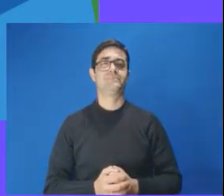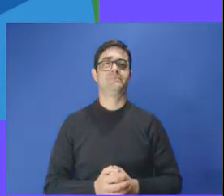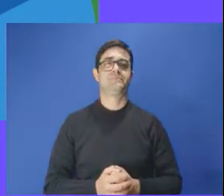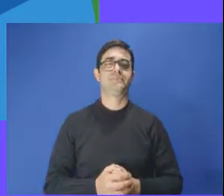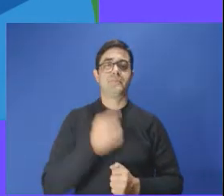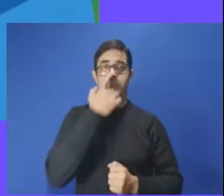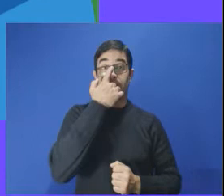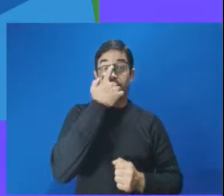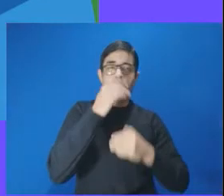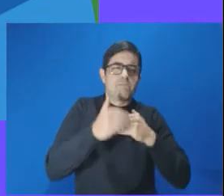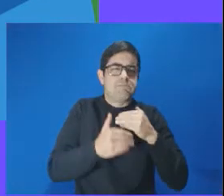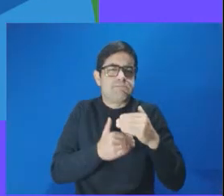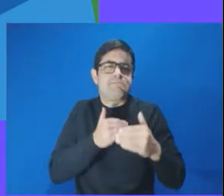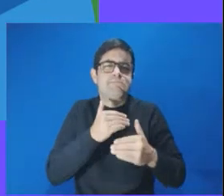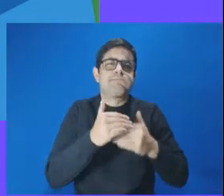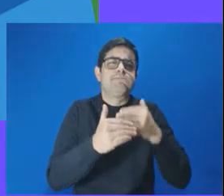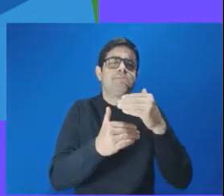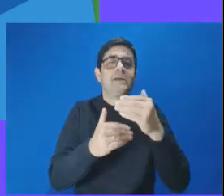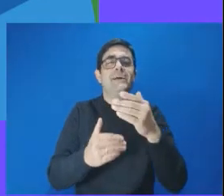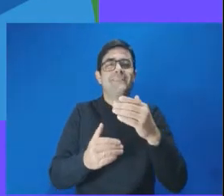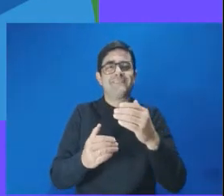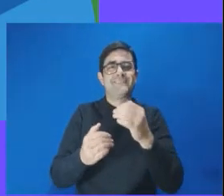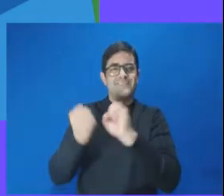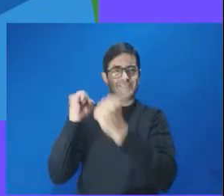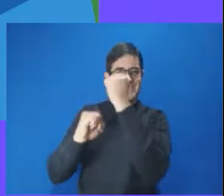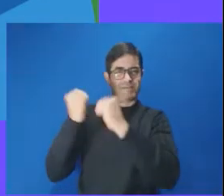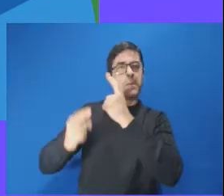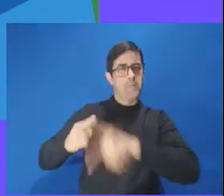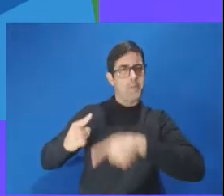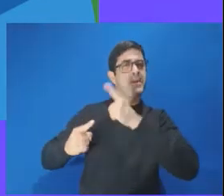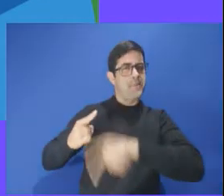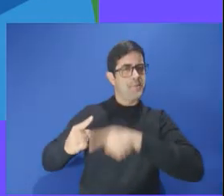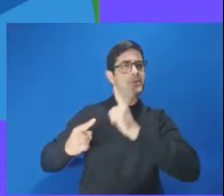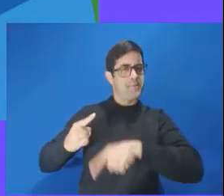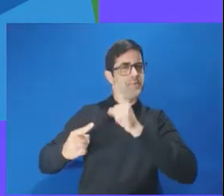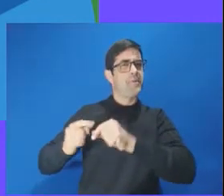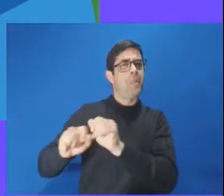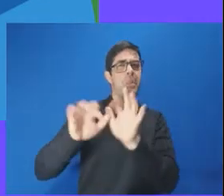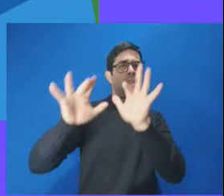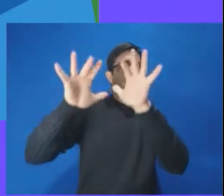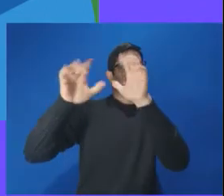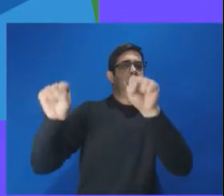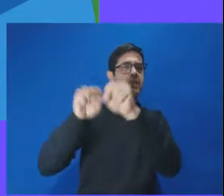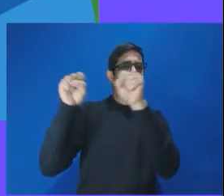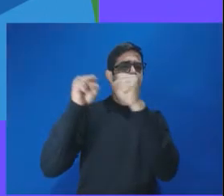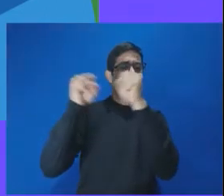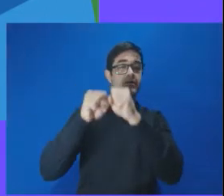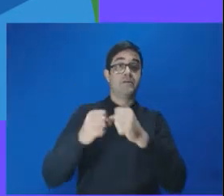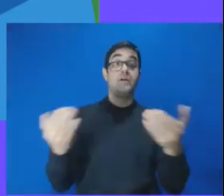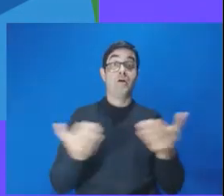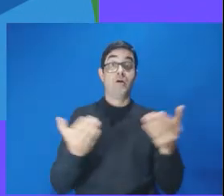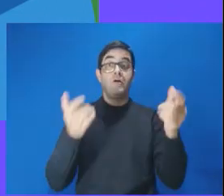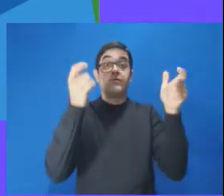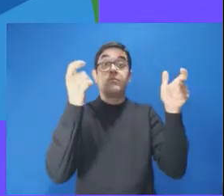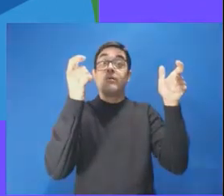hidroclorofluorcarbonetos e outras substâncias. Ah, com o passar do tempo, a gente foi proibindo algumas dessas substâncias de serem